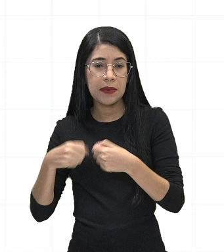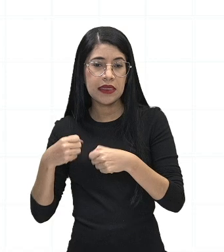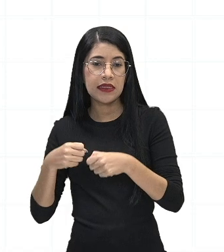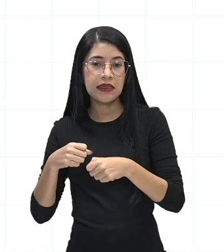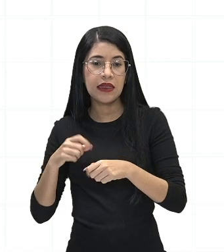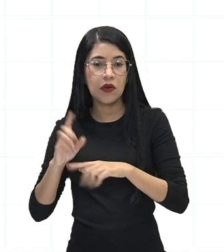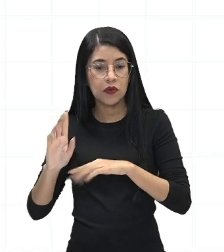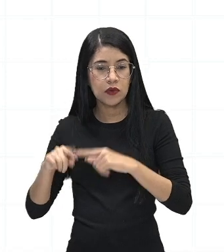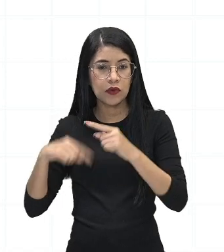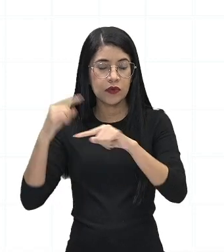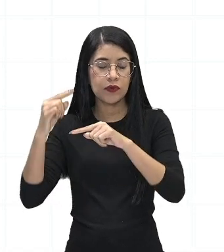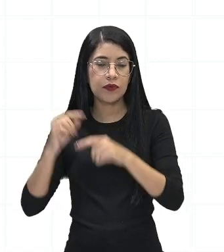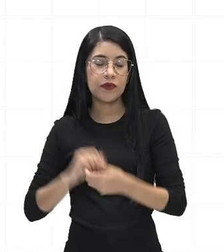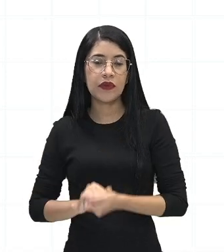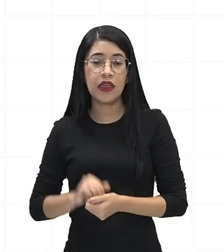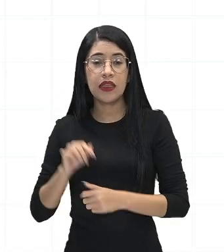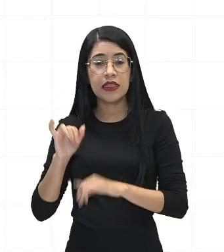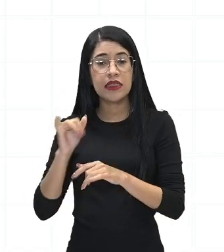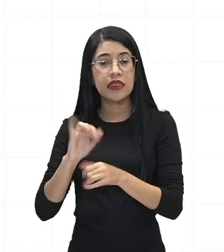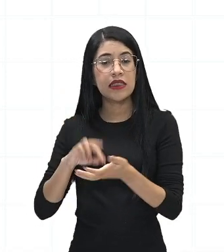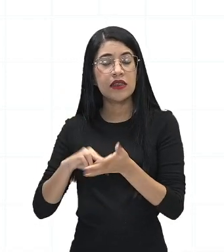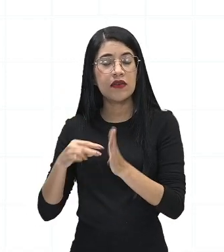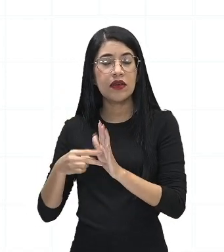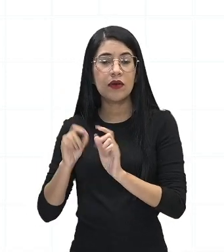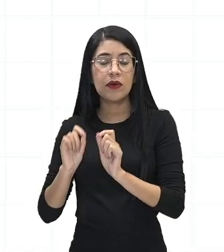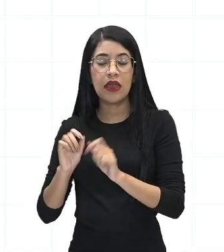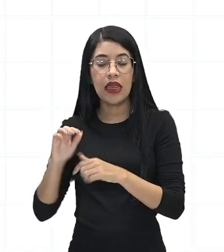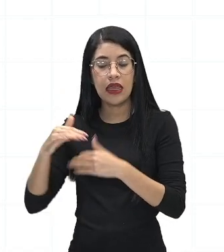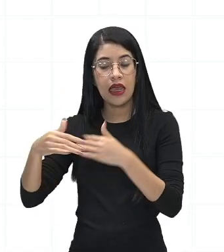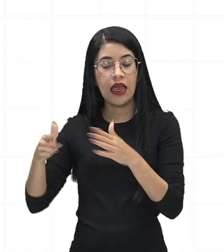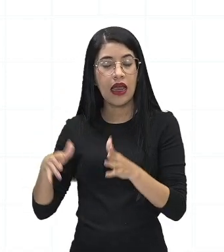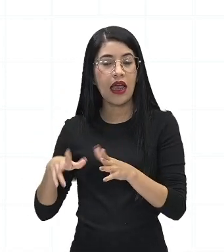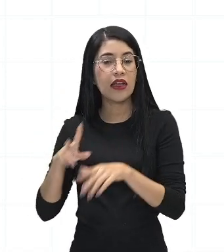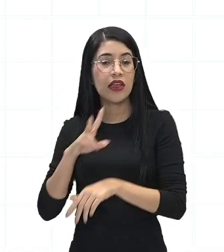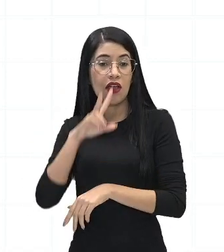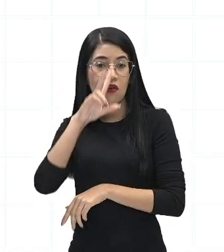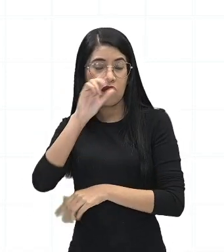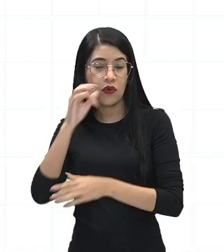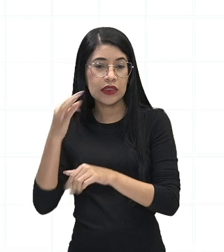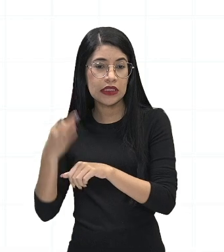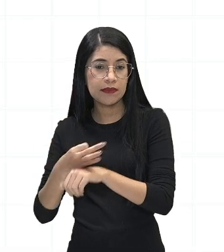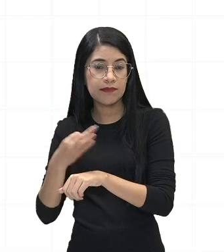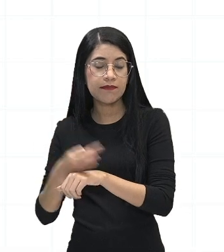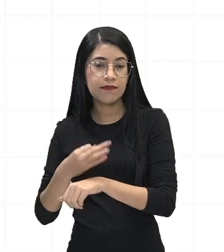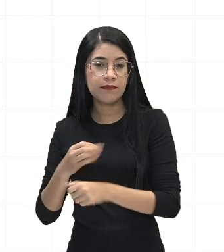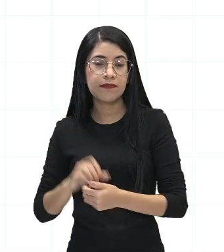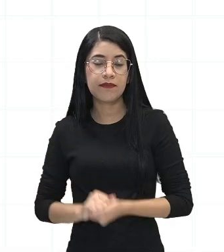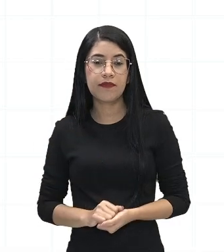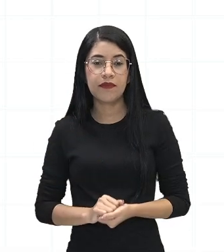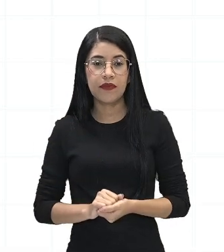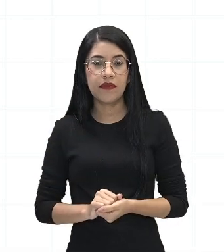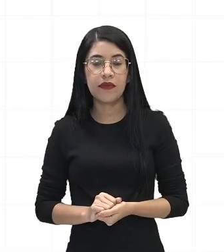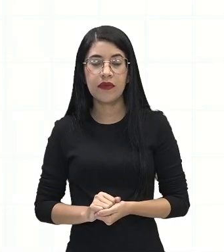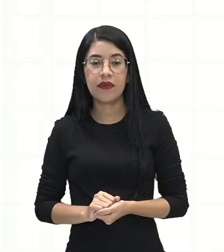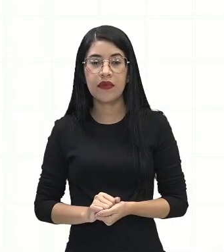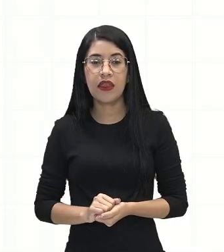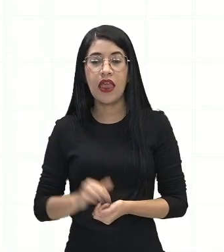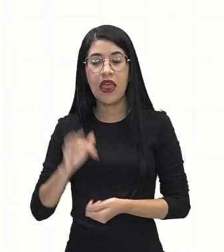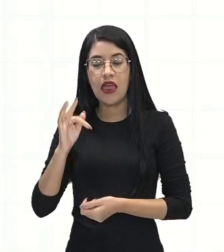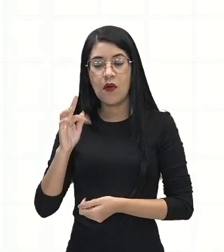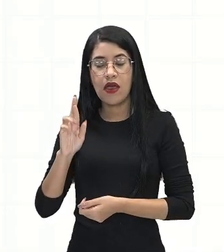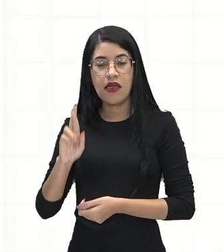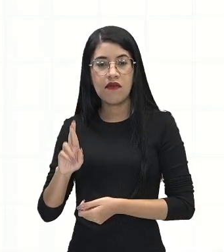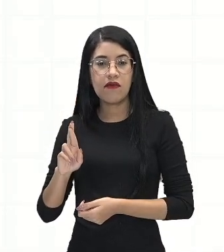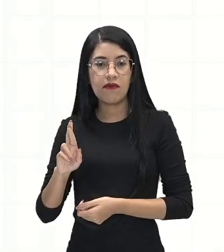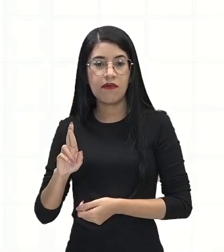Quer dizer, aquela caixa ela está representando a força resistente, né? Aqui é a força resistente que a gente